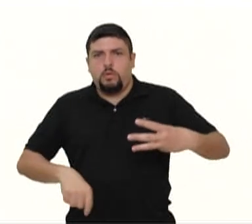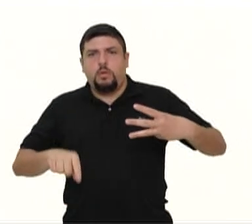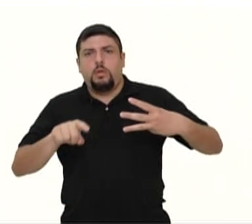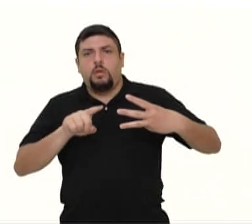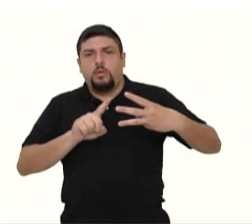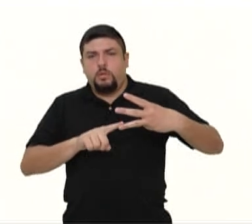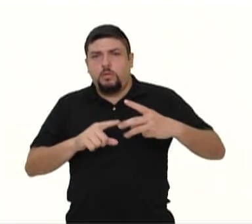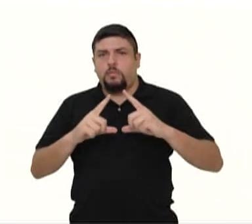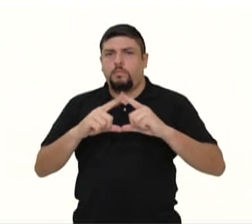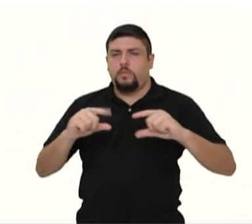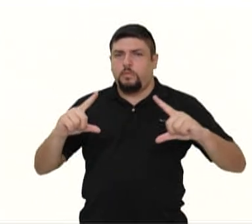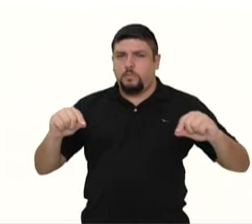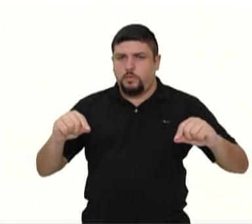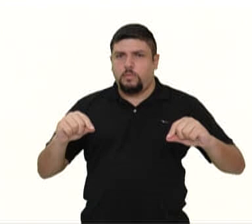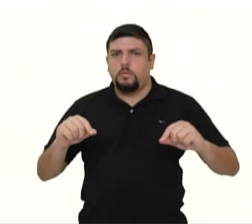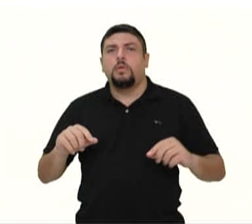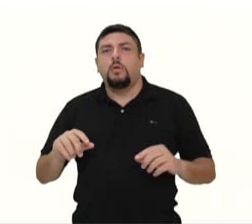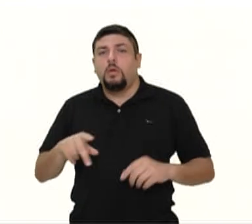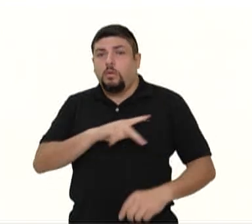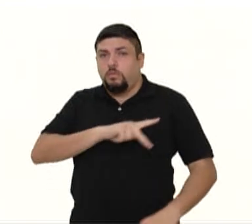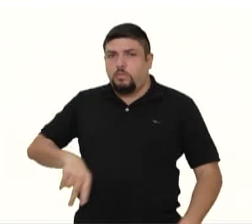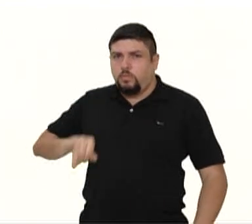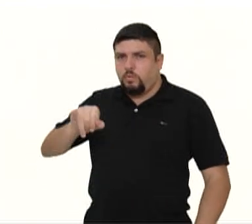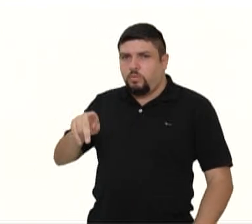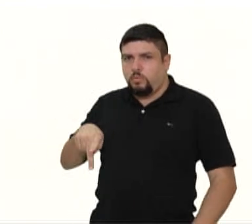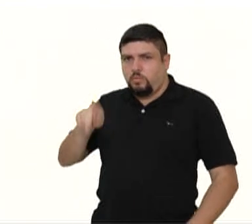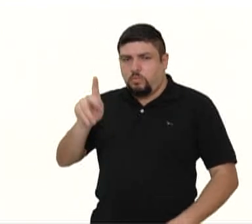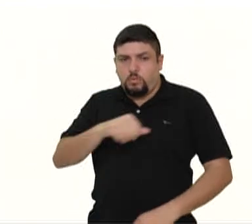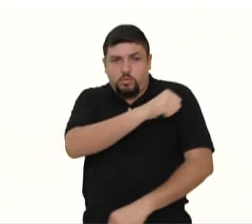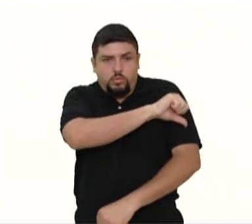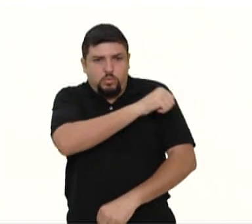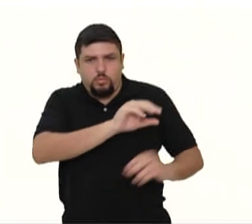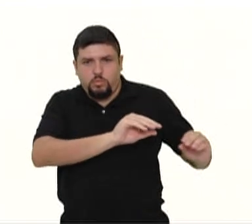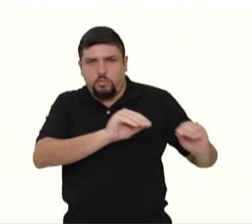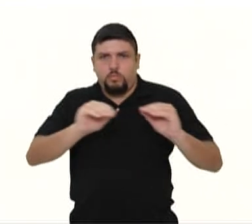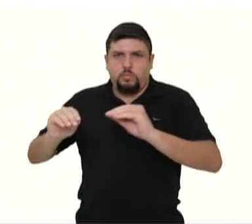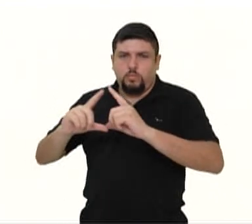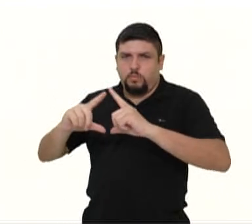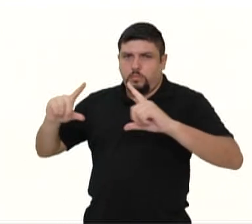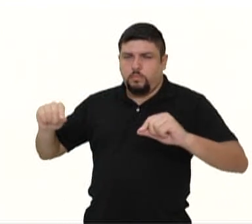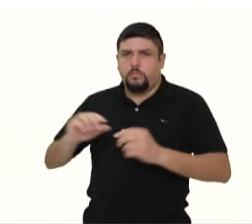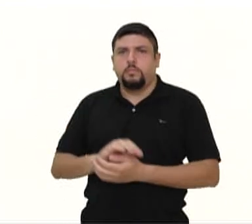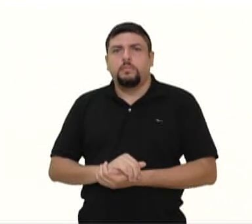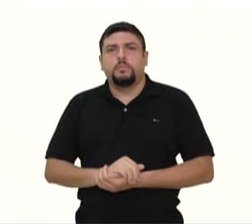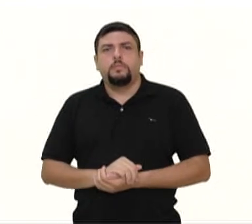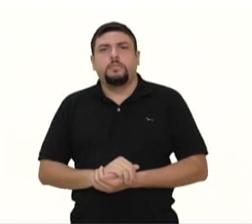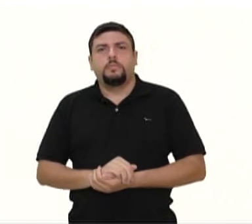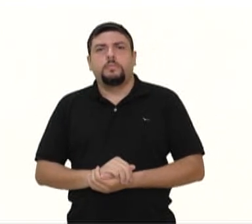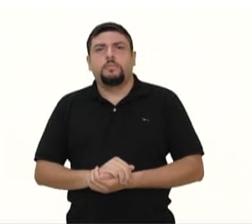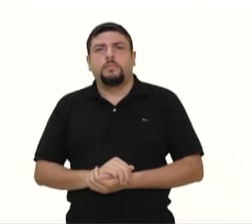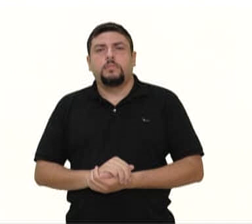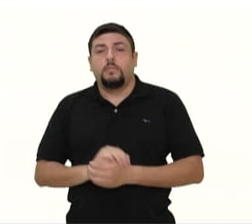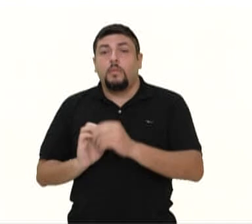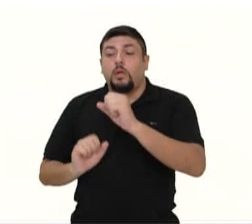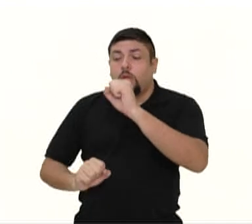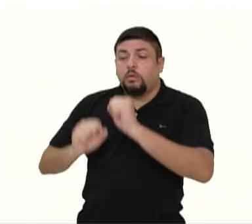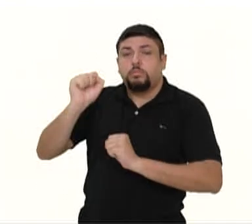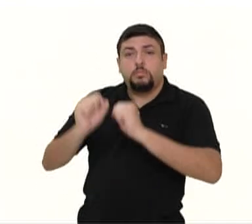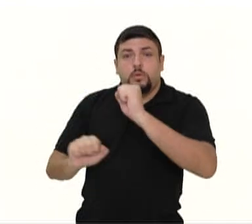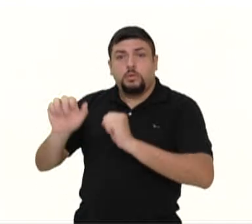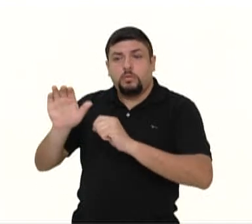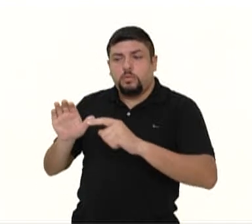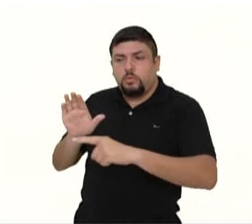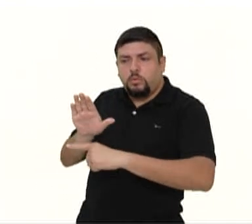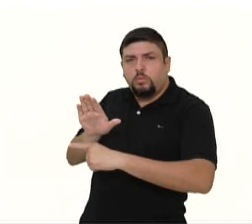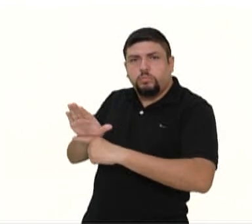transferida para Brasília aí pelo JK em 1960. A letra C, a indústria favorecida no plano de metas do